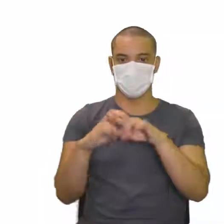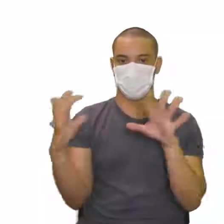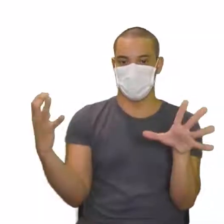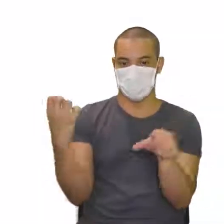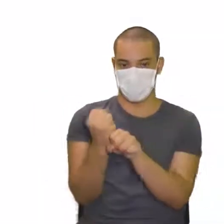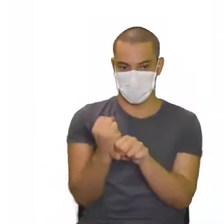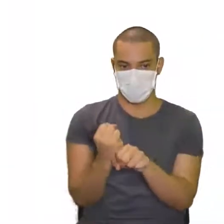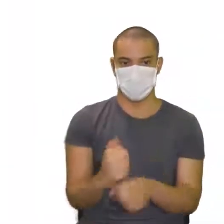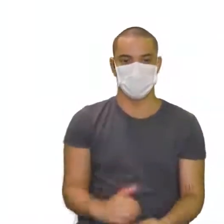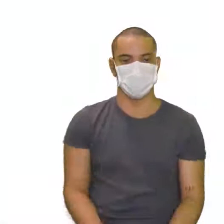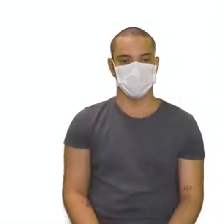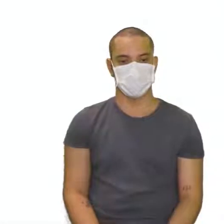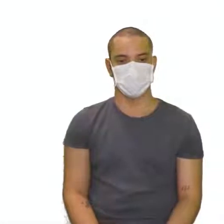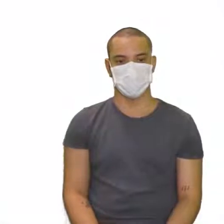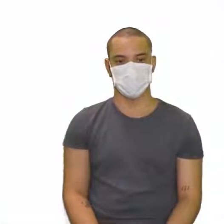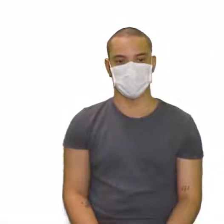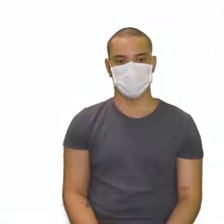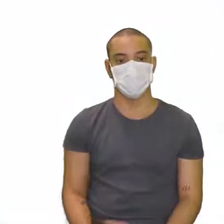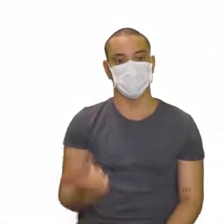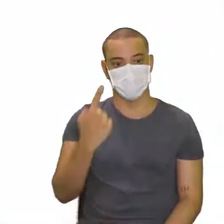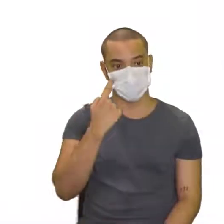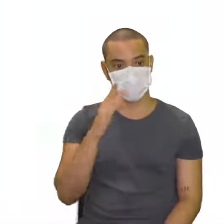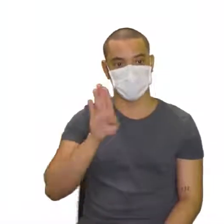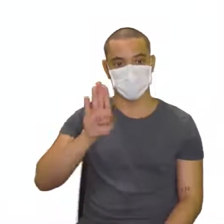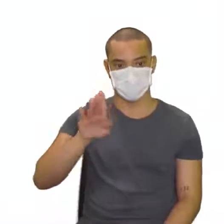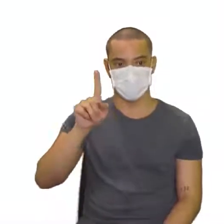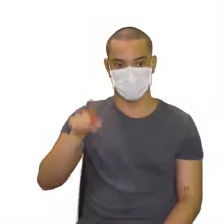campo. E ali a gente vai ver que B é o campo.